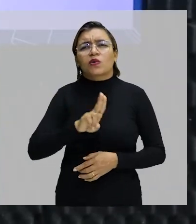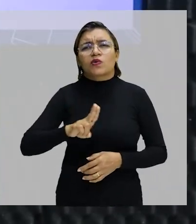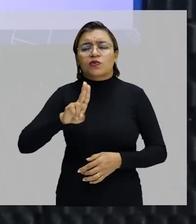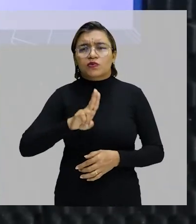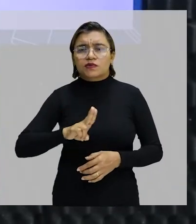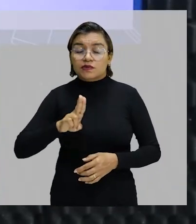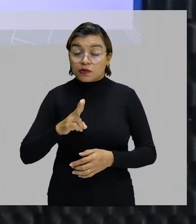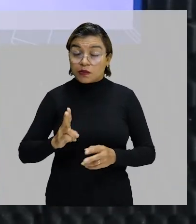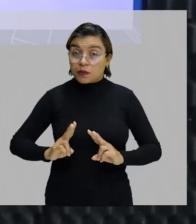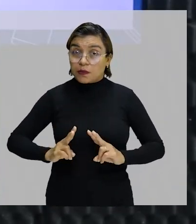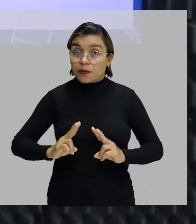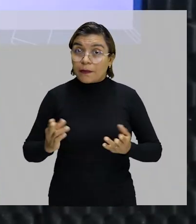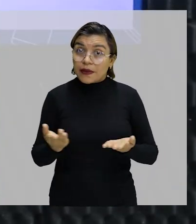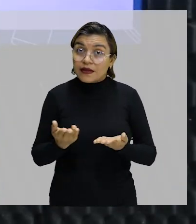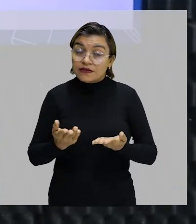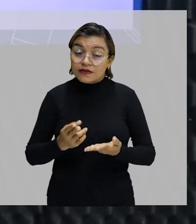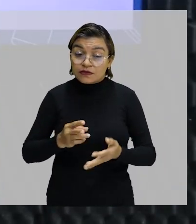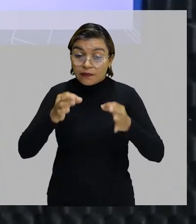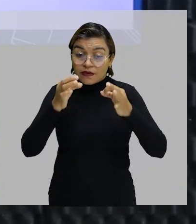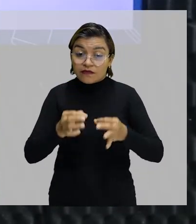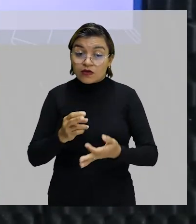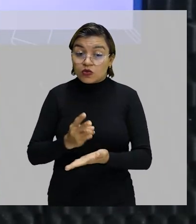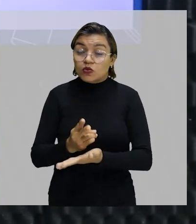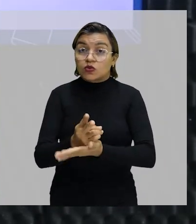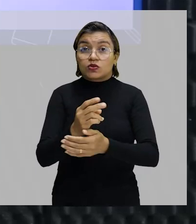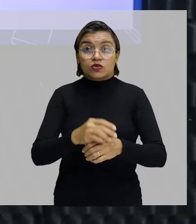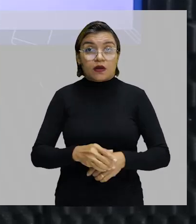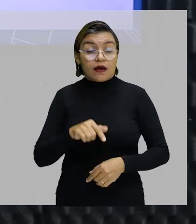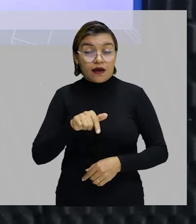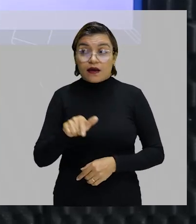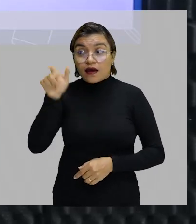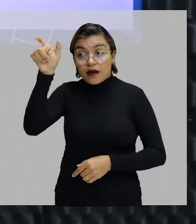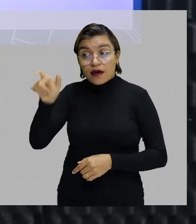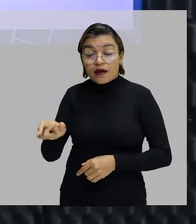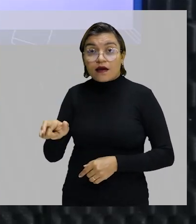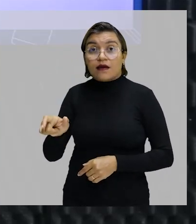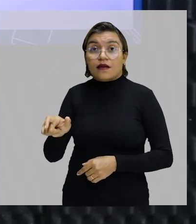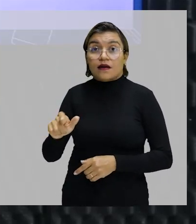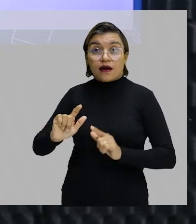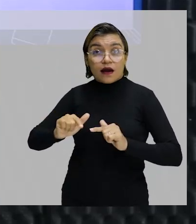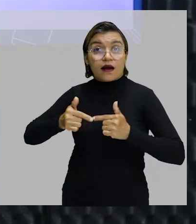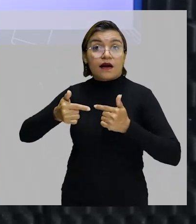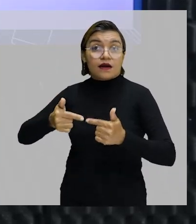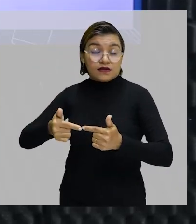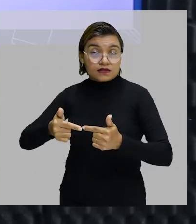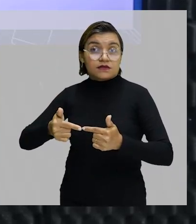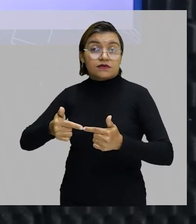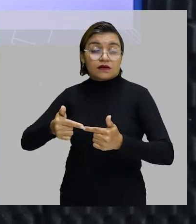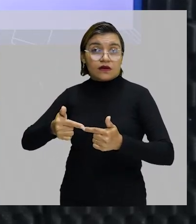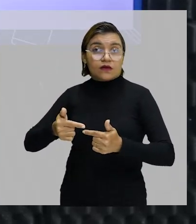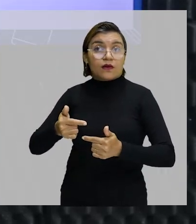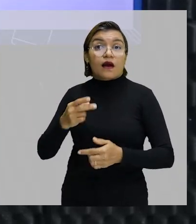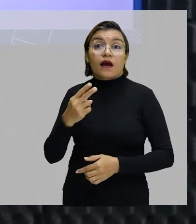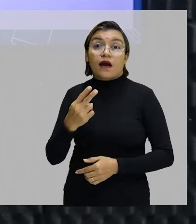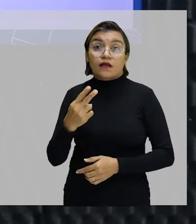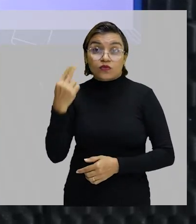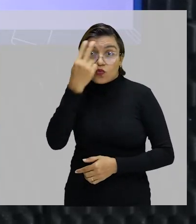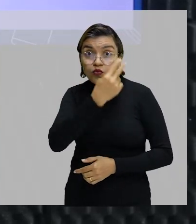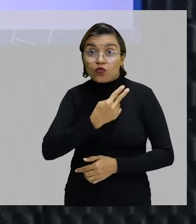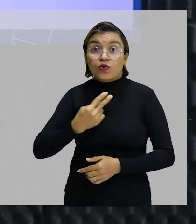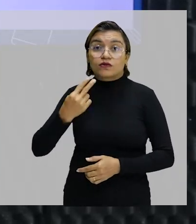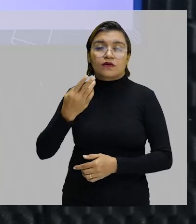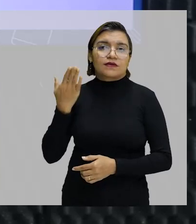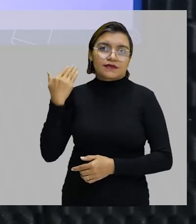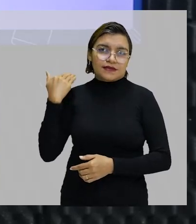perfeito contínuo? Porque ela começou a realizar essa ação há 2 horas atrás, ou seja, lá no